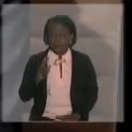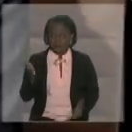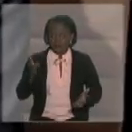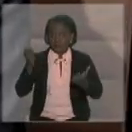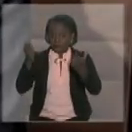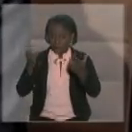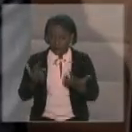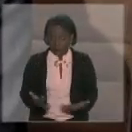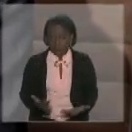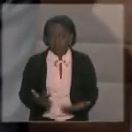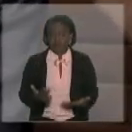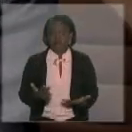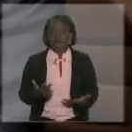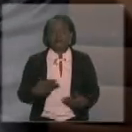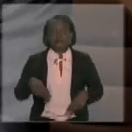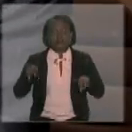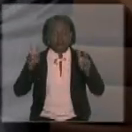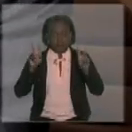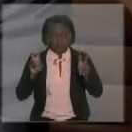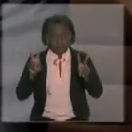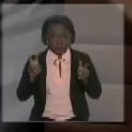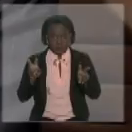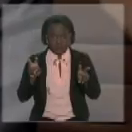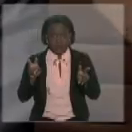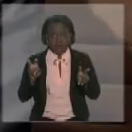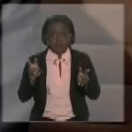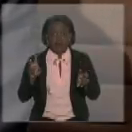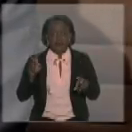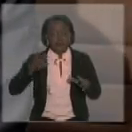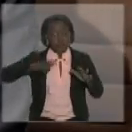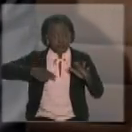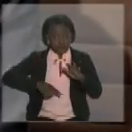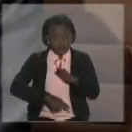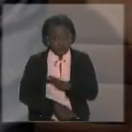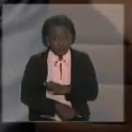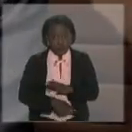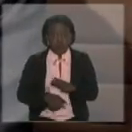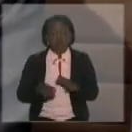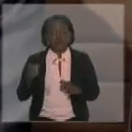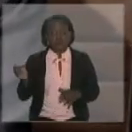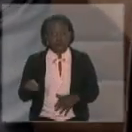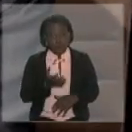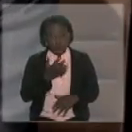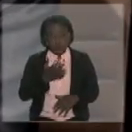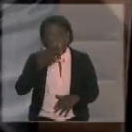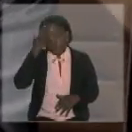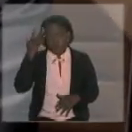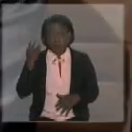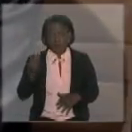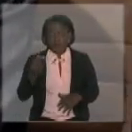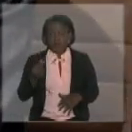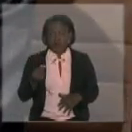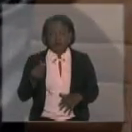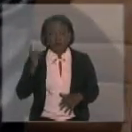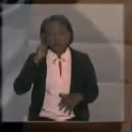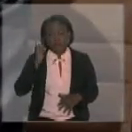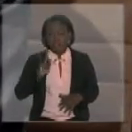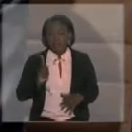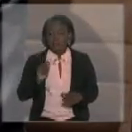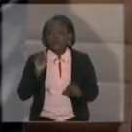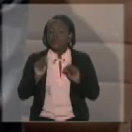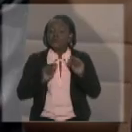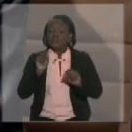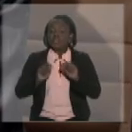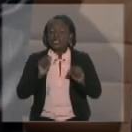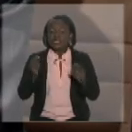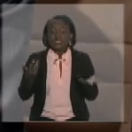aqui, é um assunto complexo ainda, é um assunto novo, que muita gente não sabe